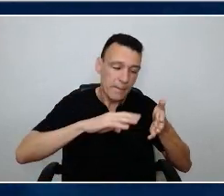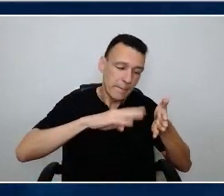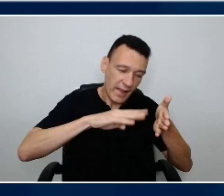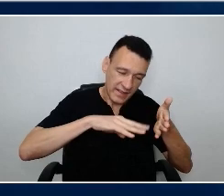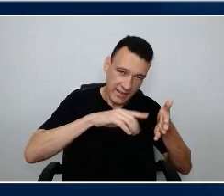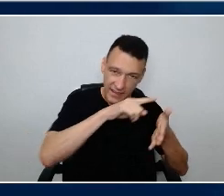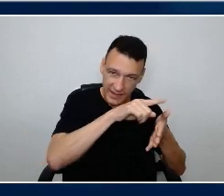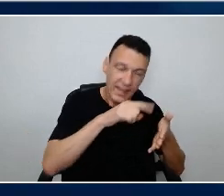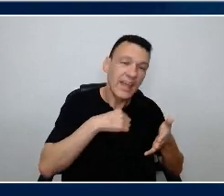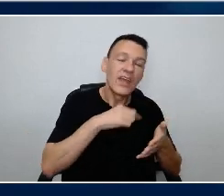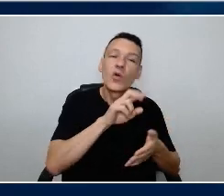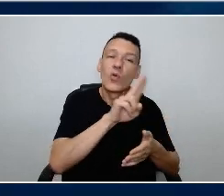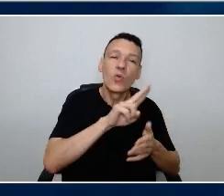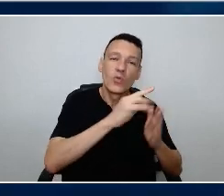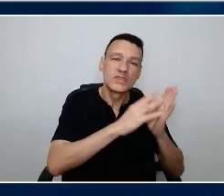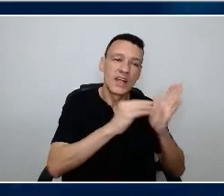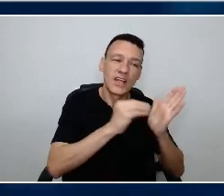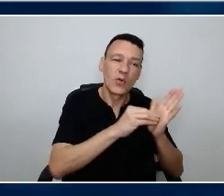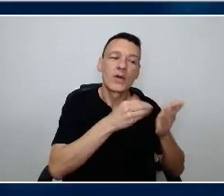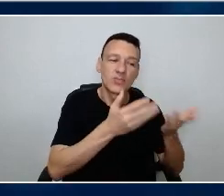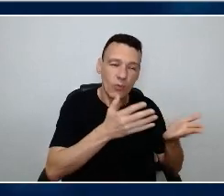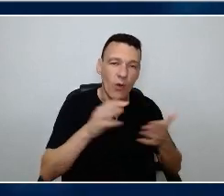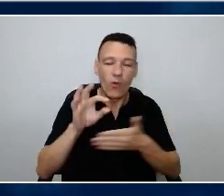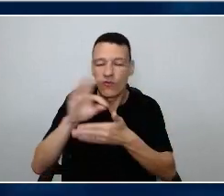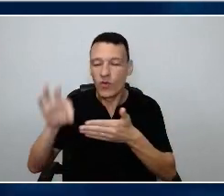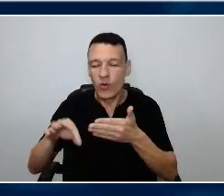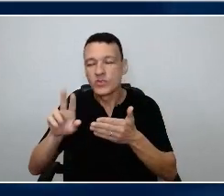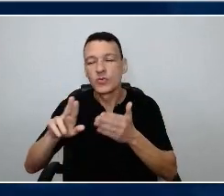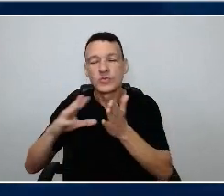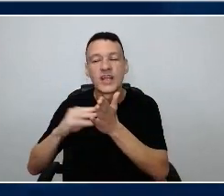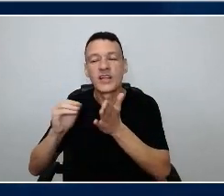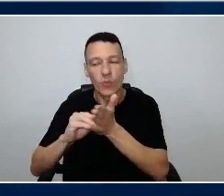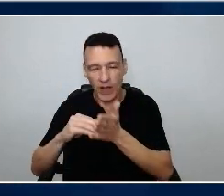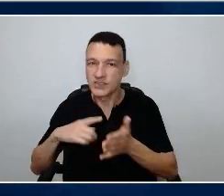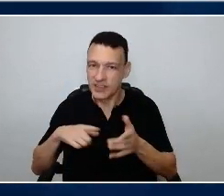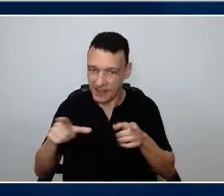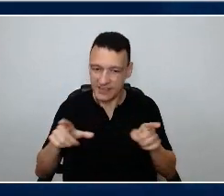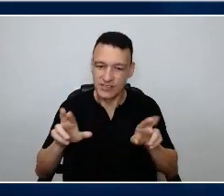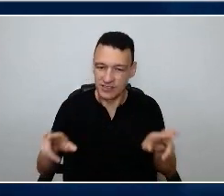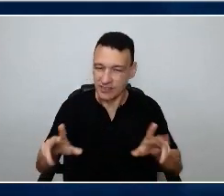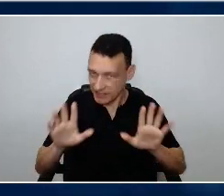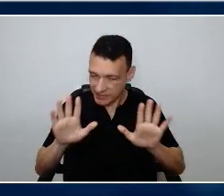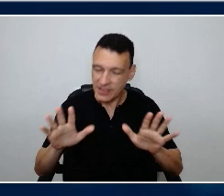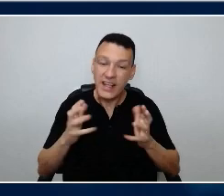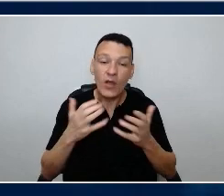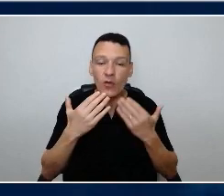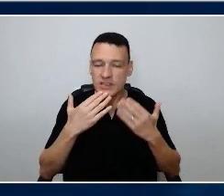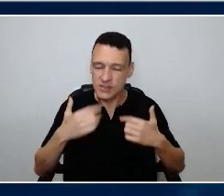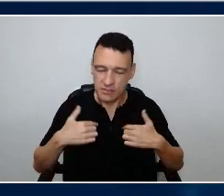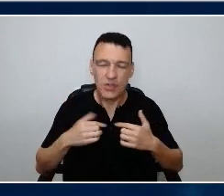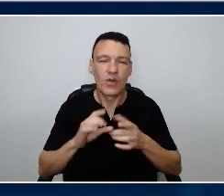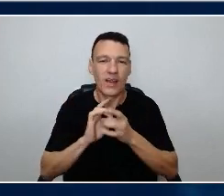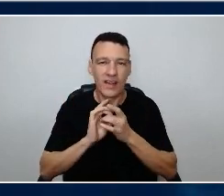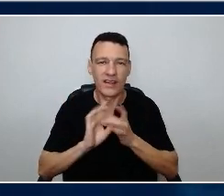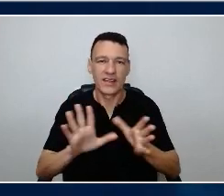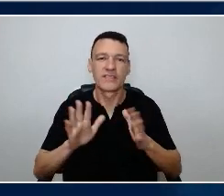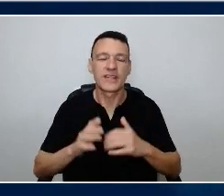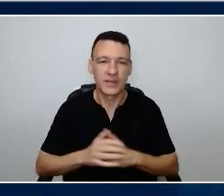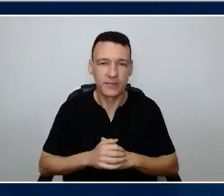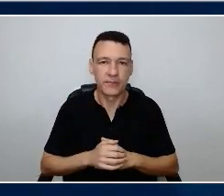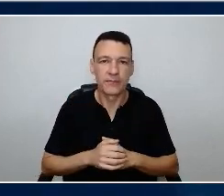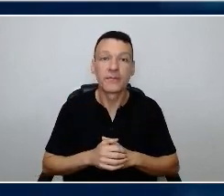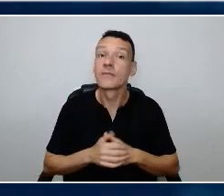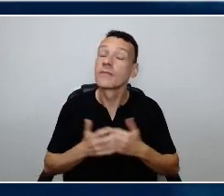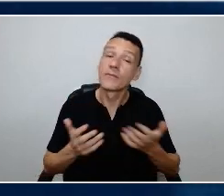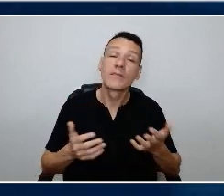outras linguagens outros frameworks eu tô disponível só para falar e você eh vai focar sua carreira nele eh